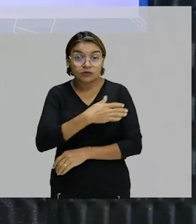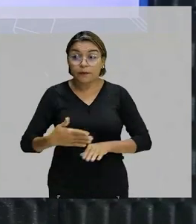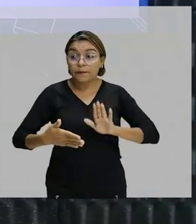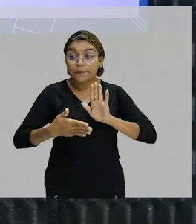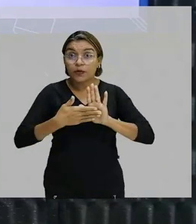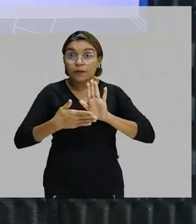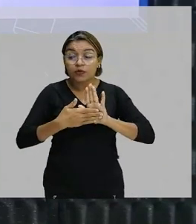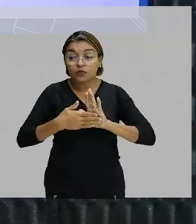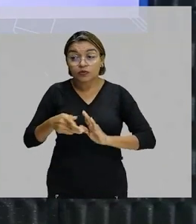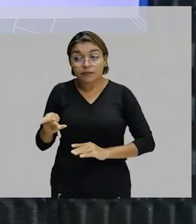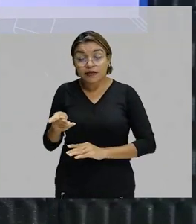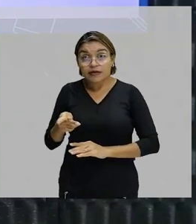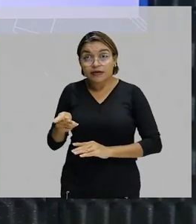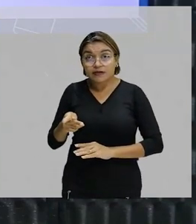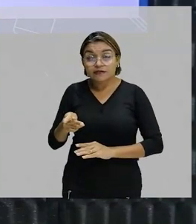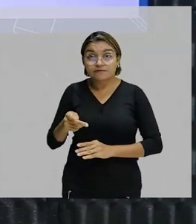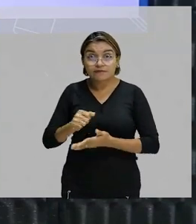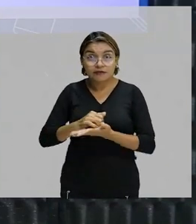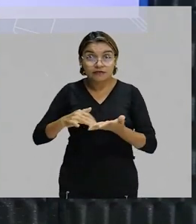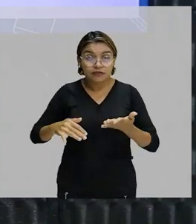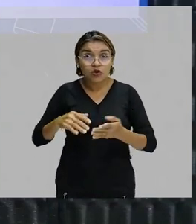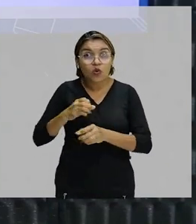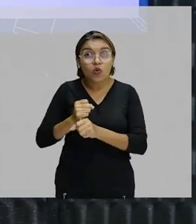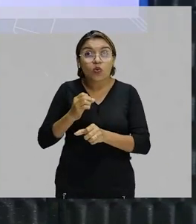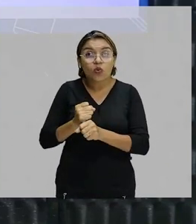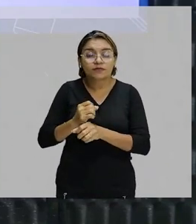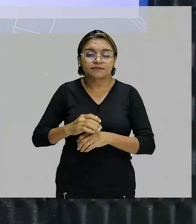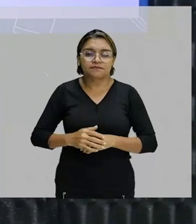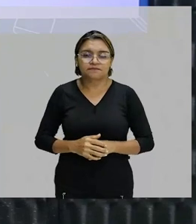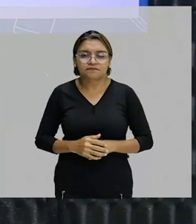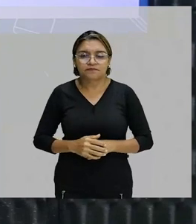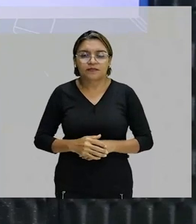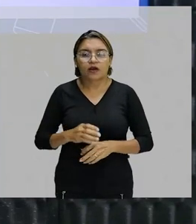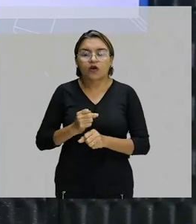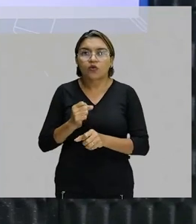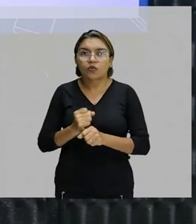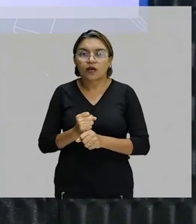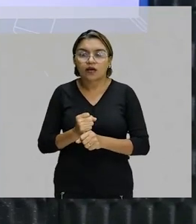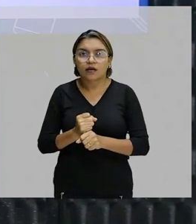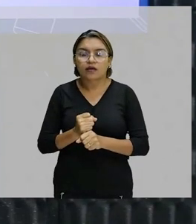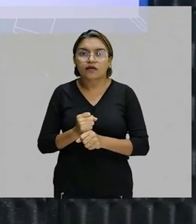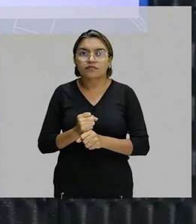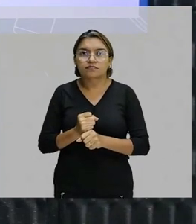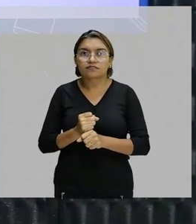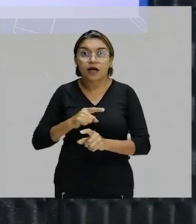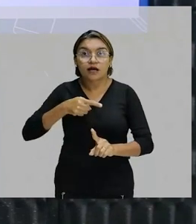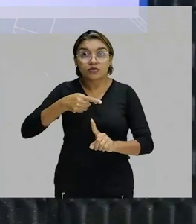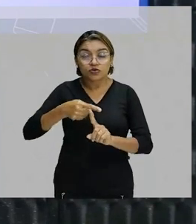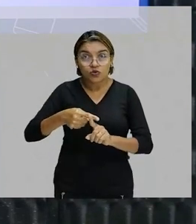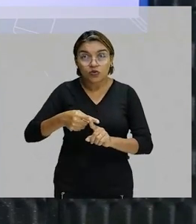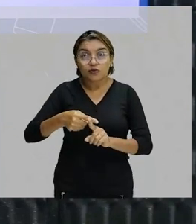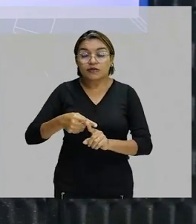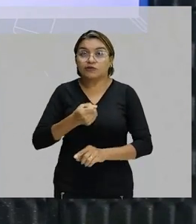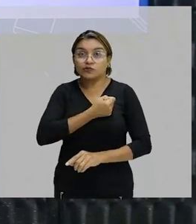alunos fizessem uma seguinte continha Qual era essa continha calculasse a soma dos números de um até 100 E